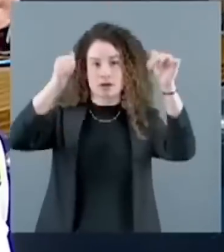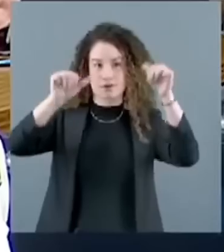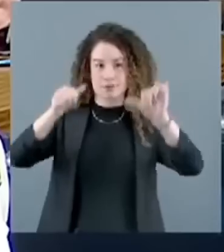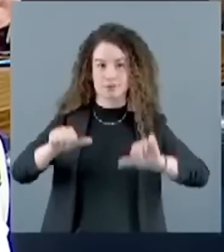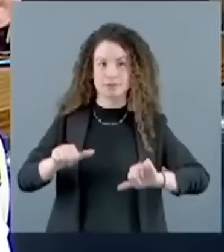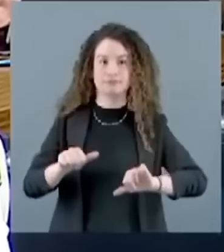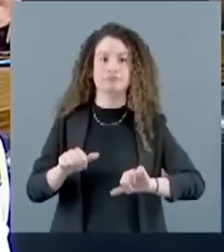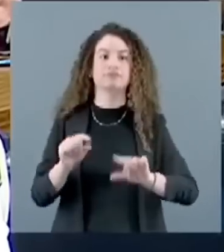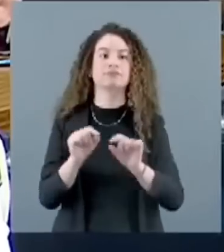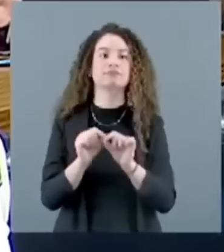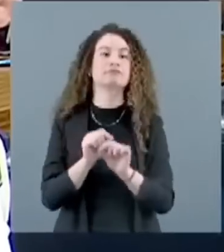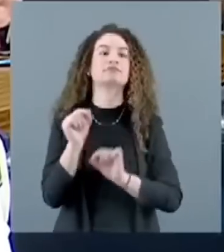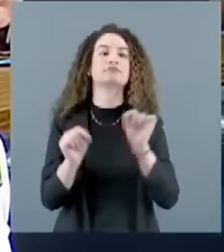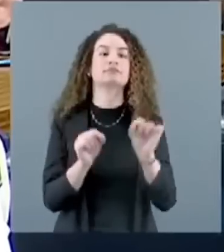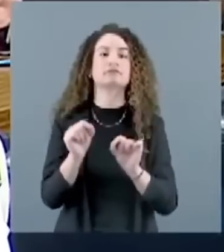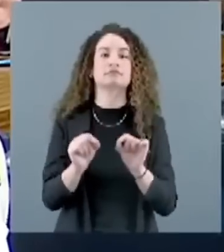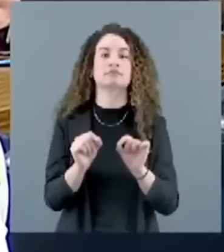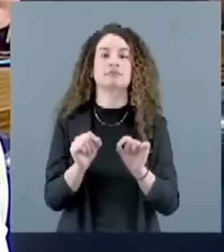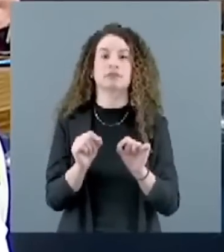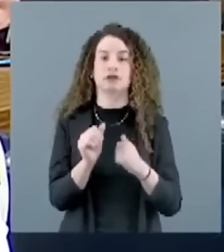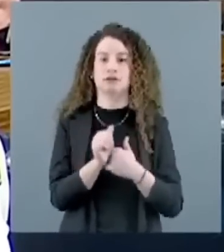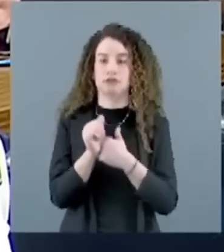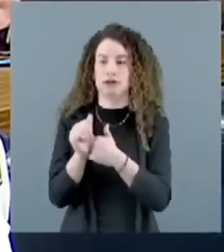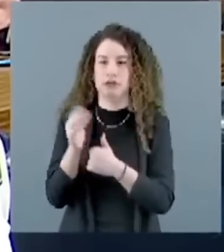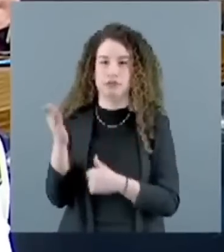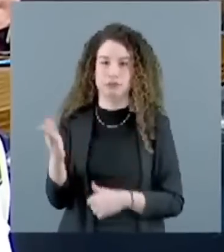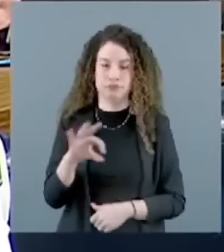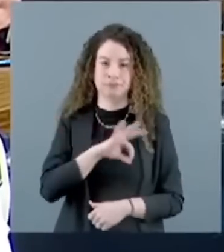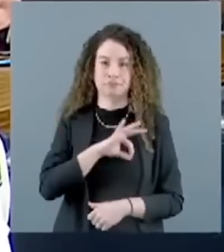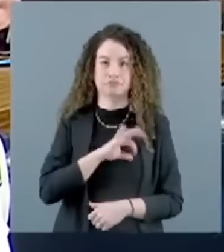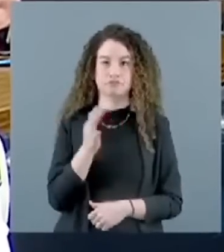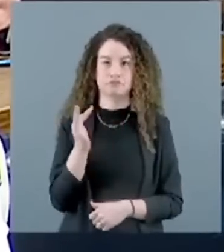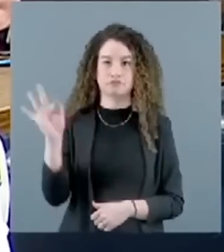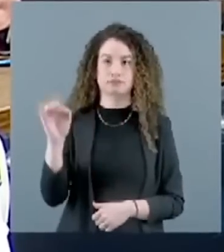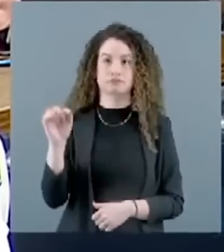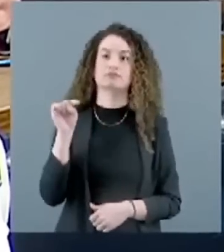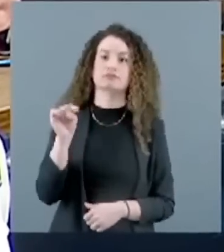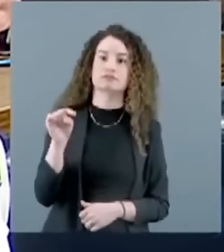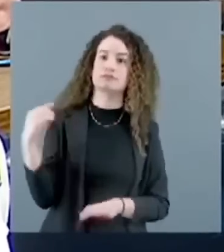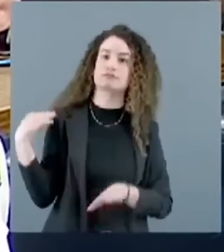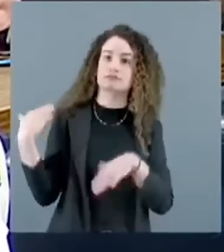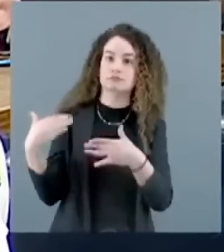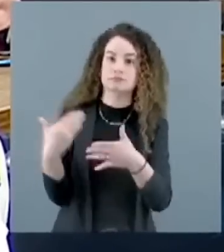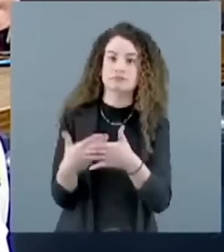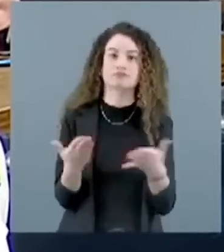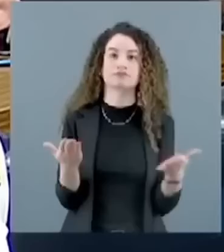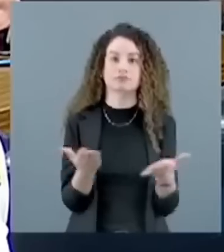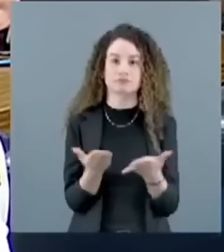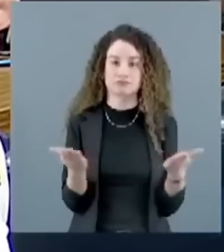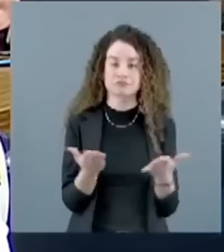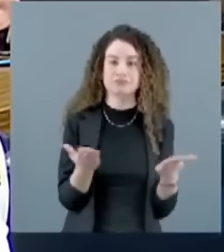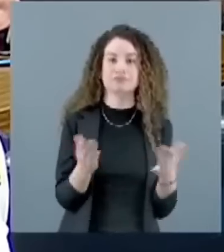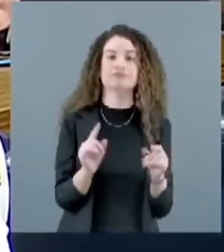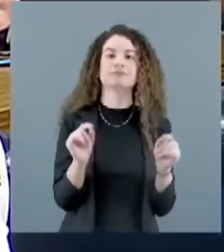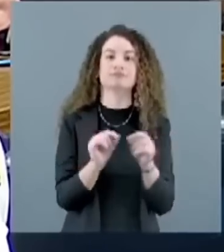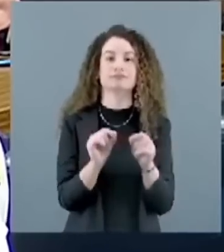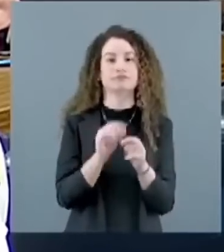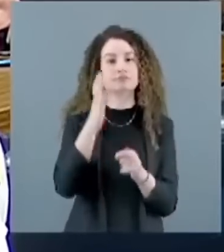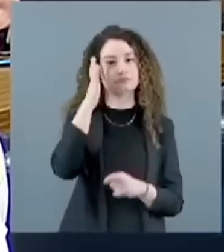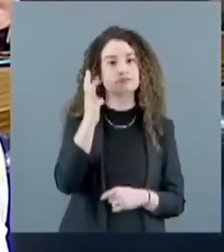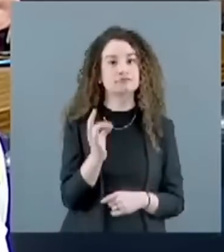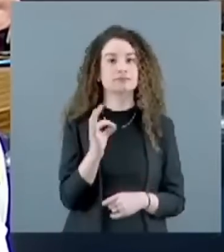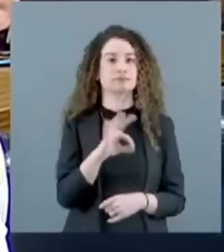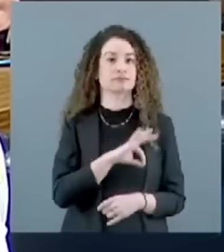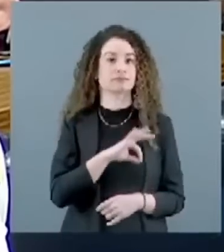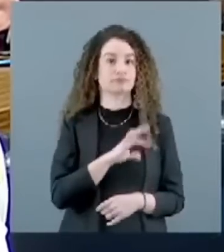foi remetida à Polícia Federal e o processo agora foi considerado pela Polícia